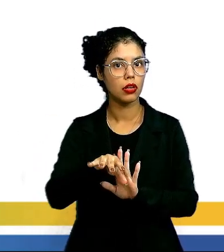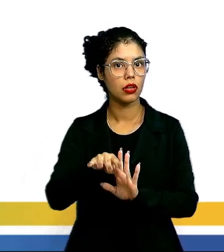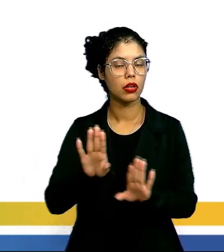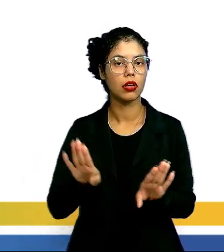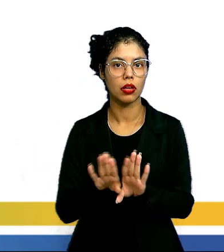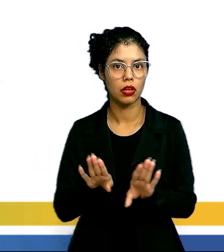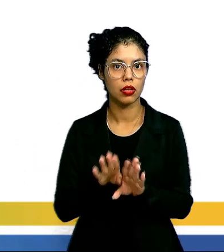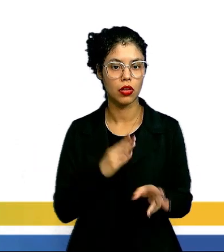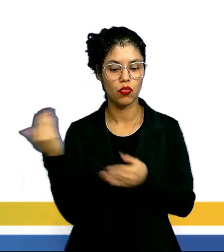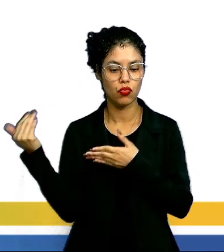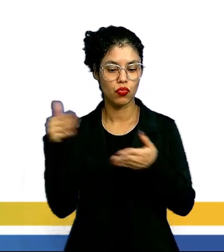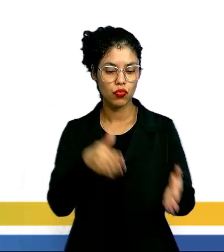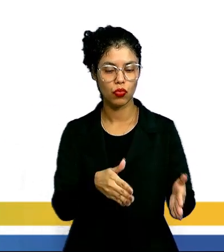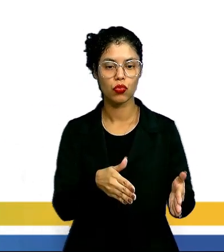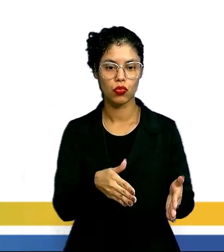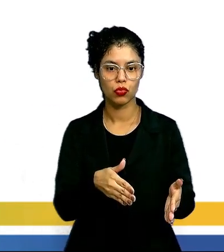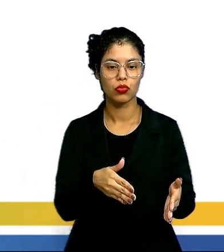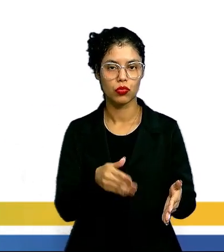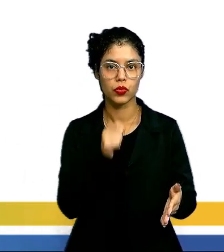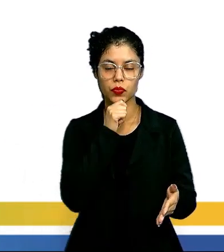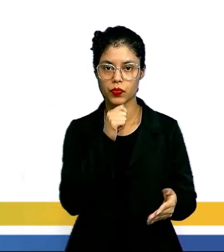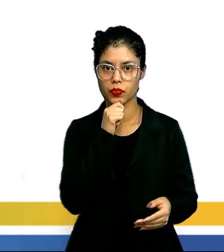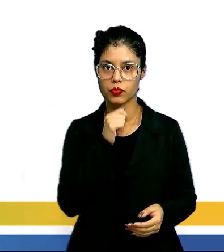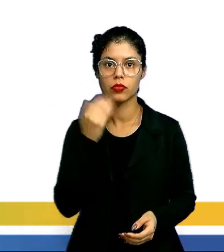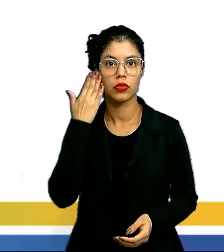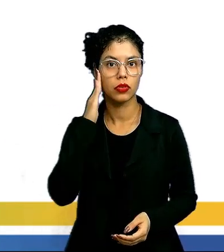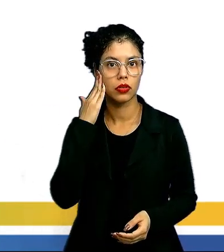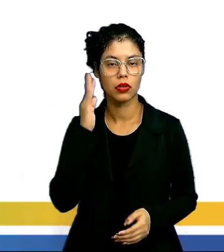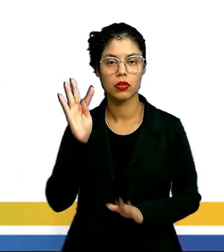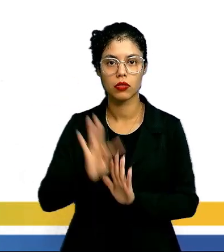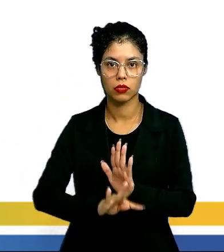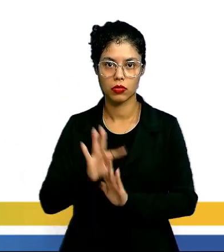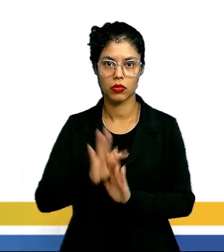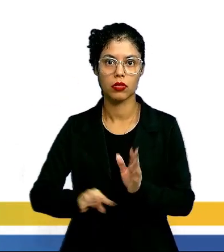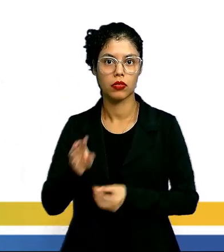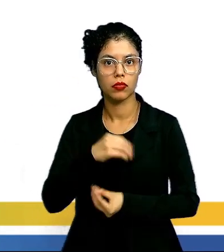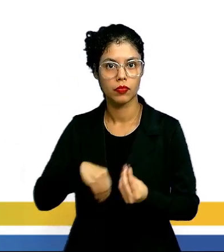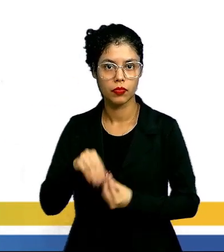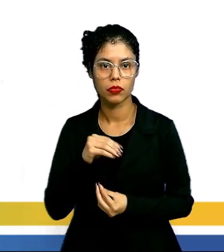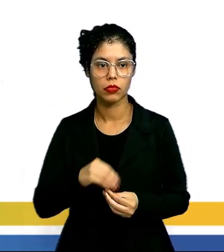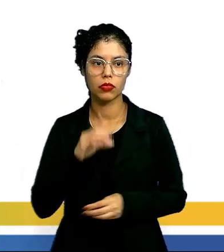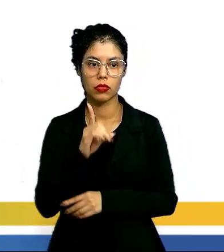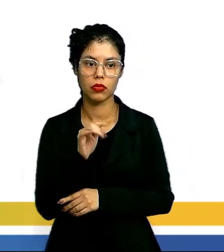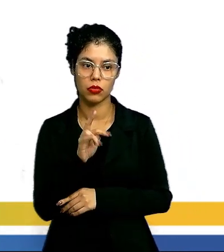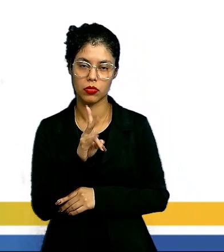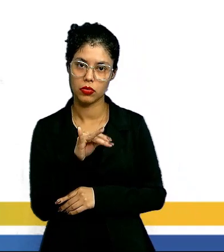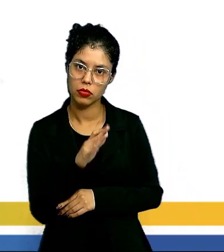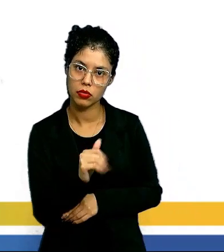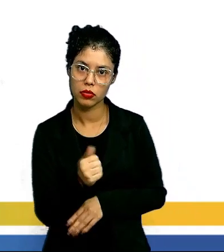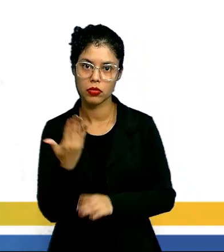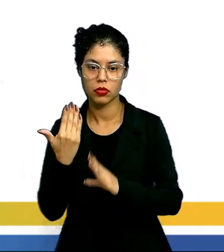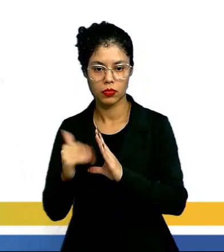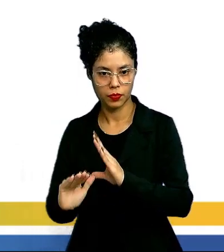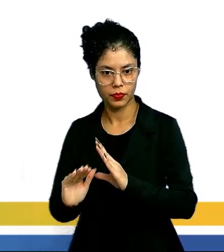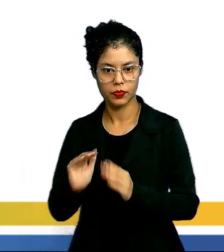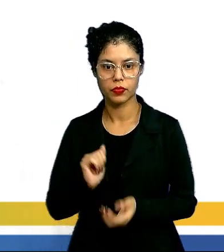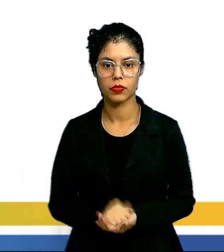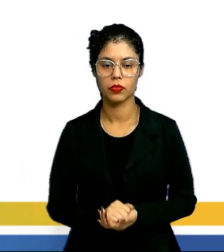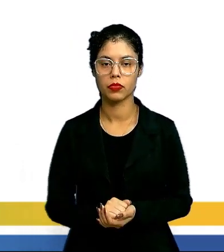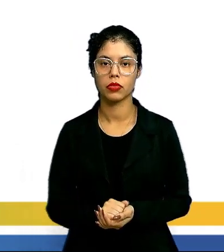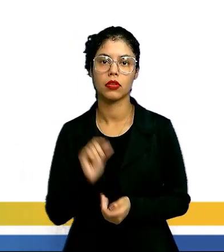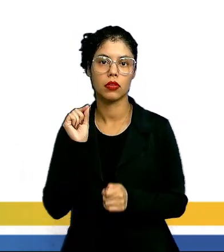maneira objetiva. Então, compreender um texto envolve decodificar a mensagem que